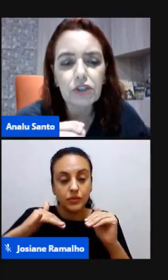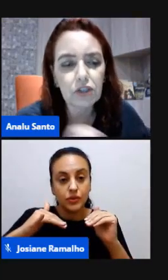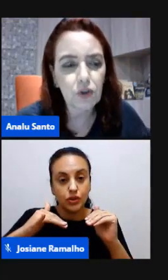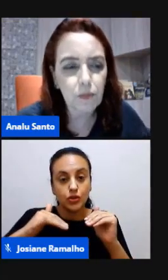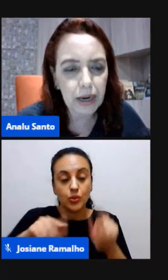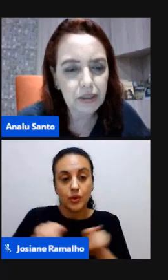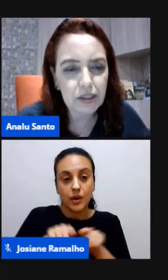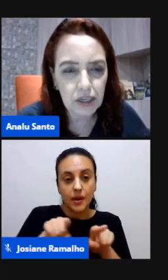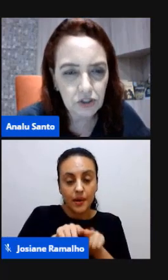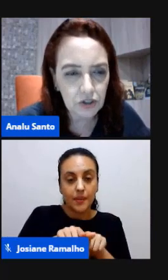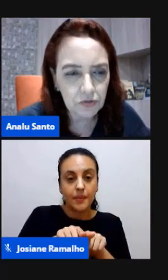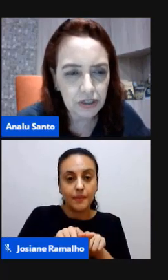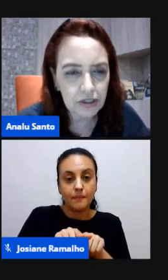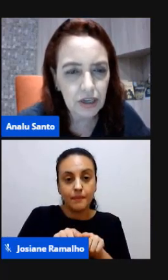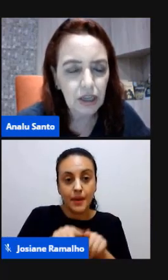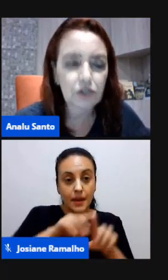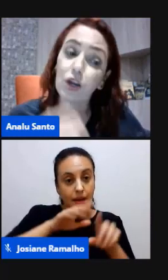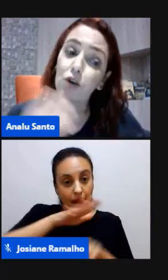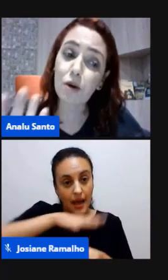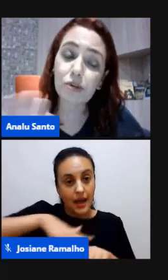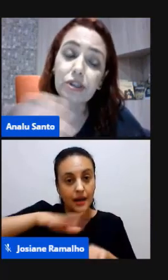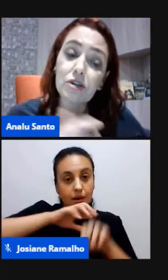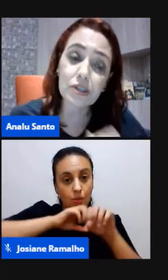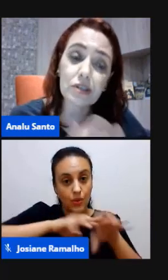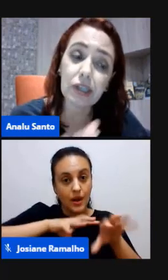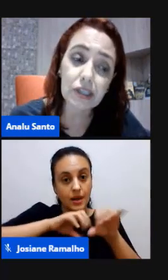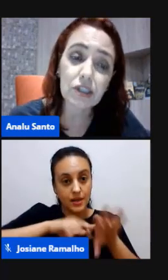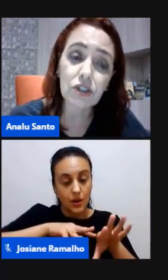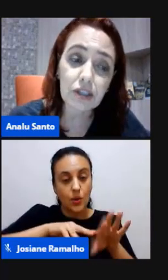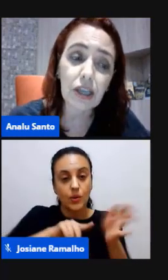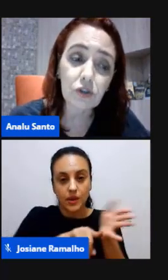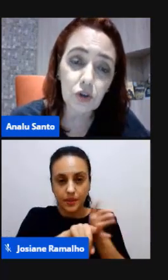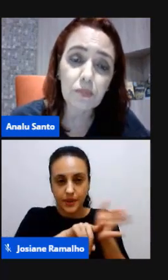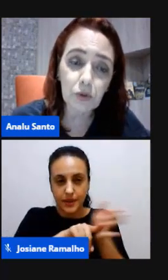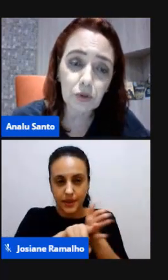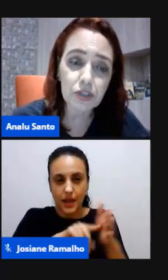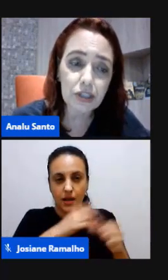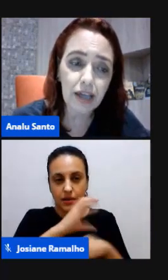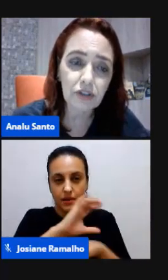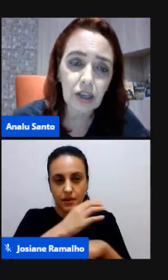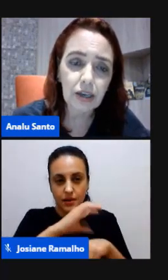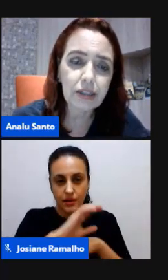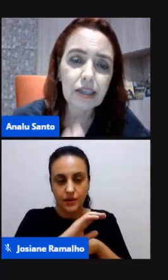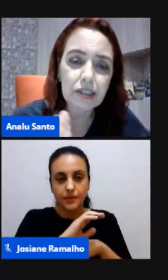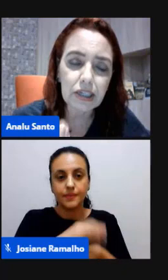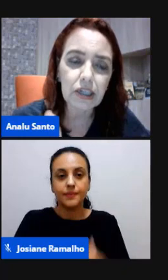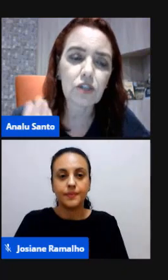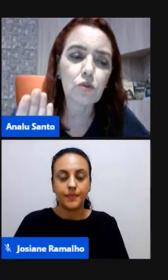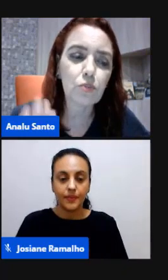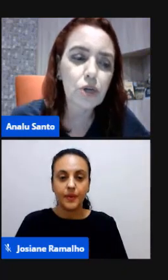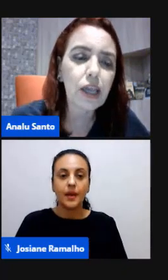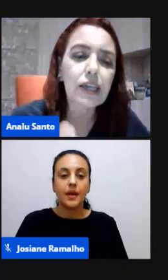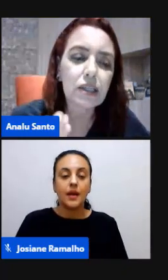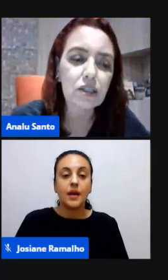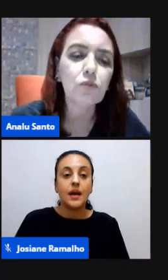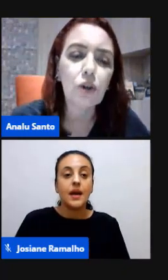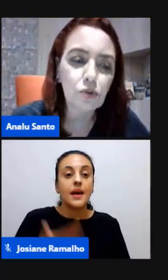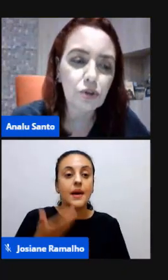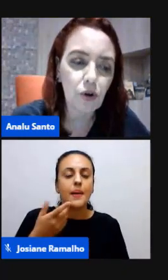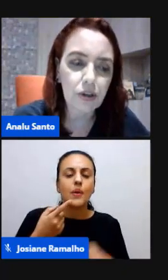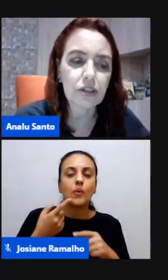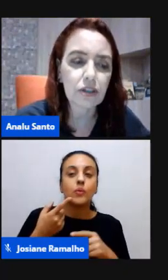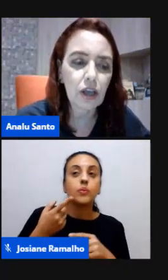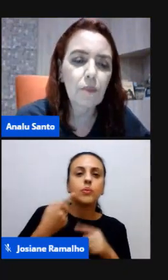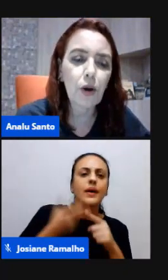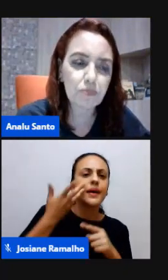educação e das descobertas científicas. Isso era uma outra coisa interessante que tem sobre a curiosidade, né, das crianças, o porquê que elas são